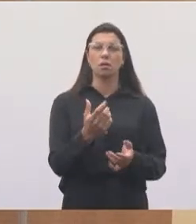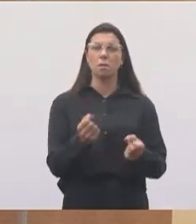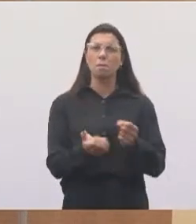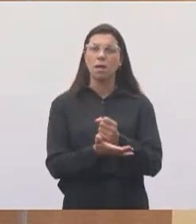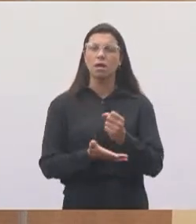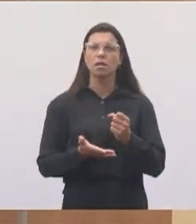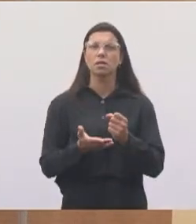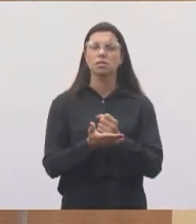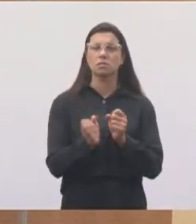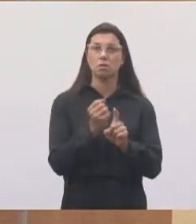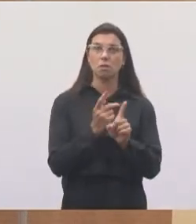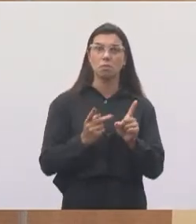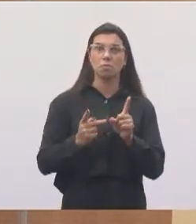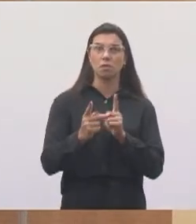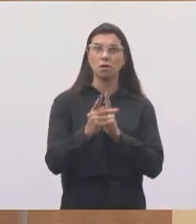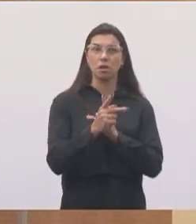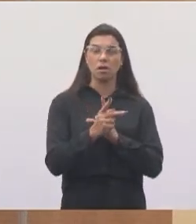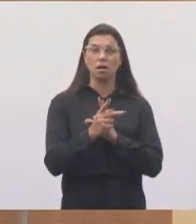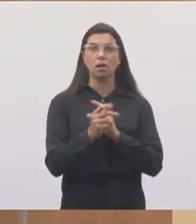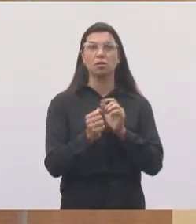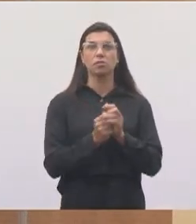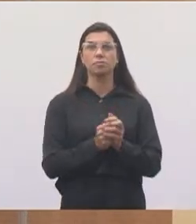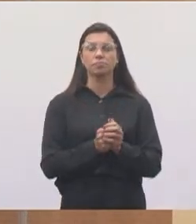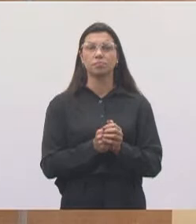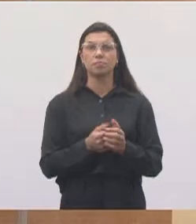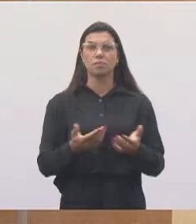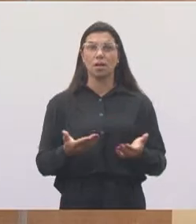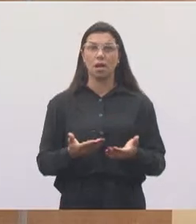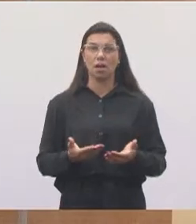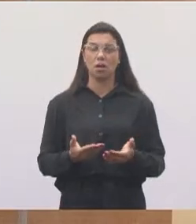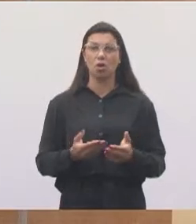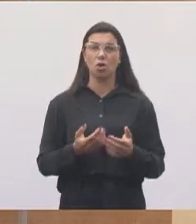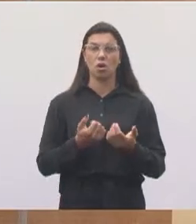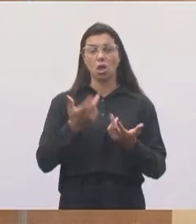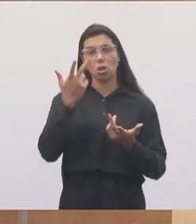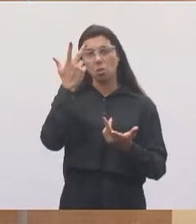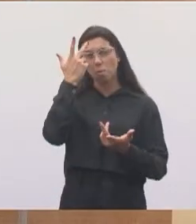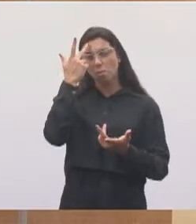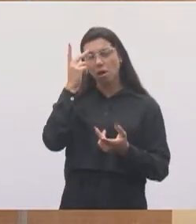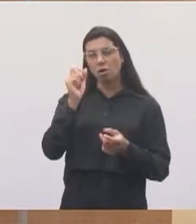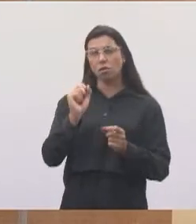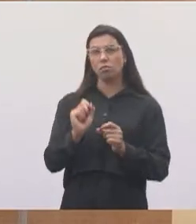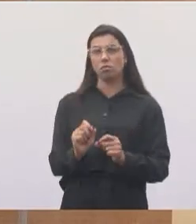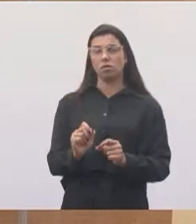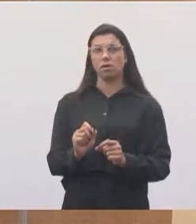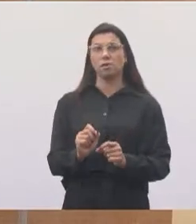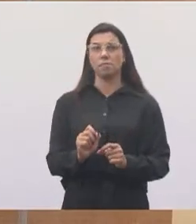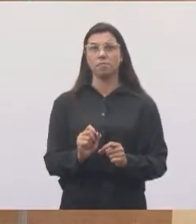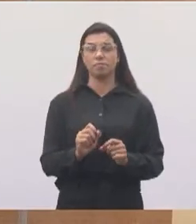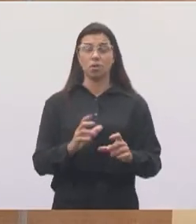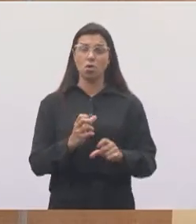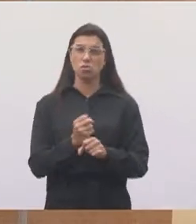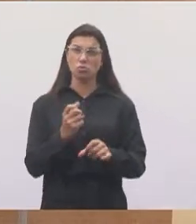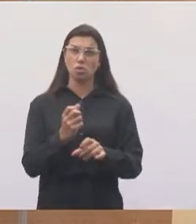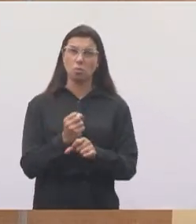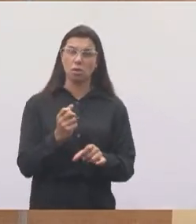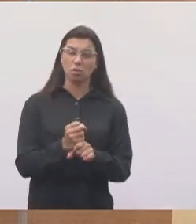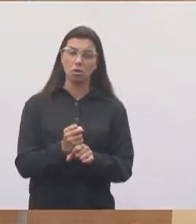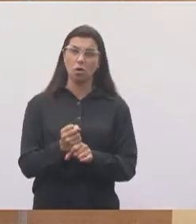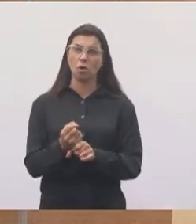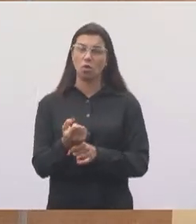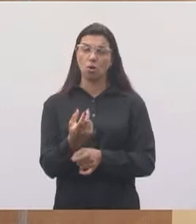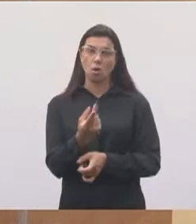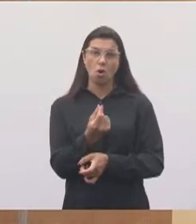de previdência instituído no custeio normal, correspondendo ao somatório dos